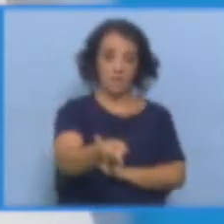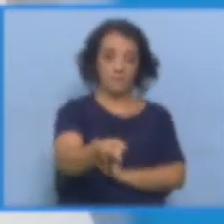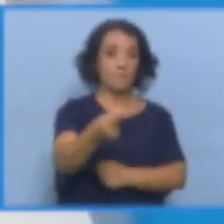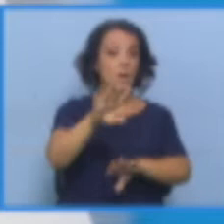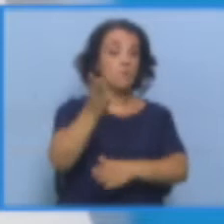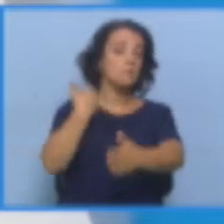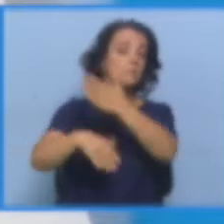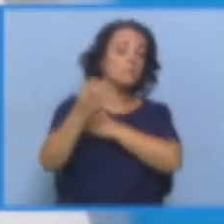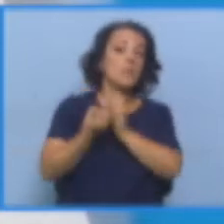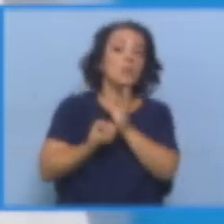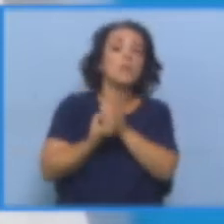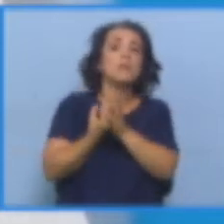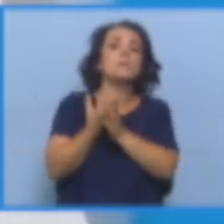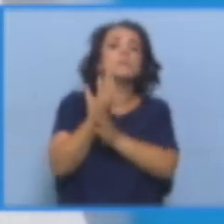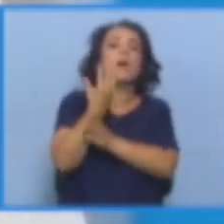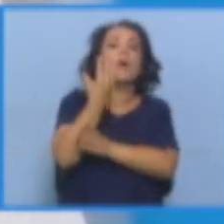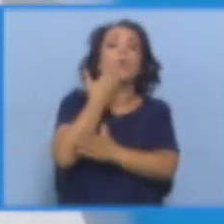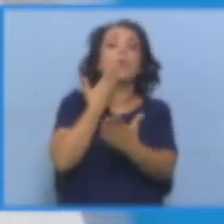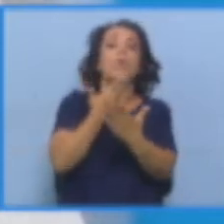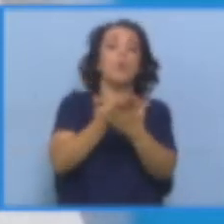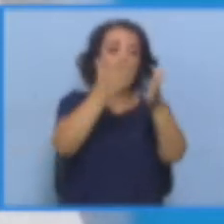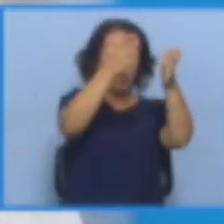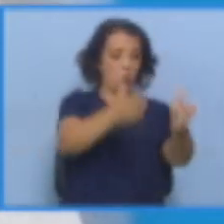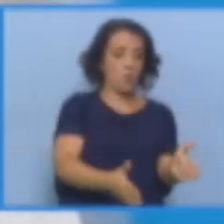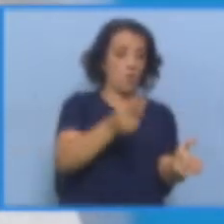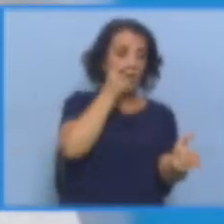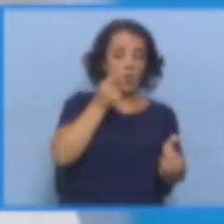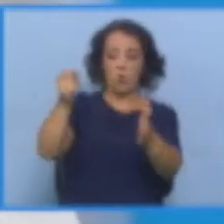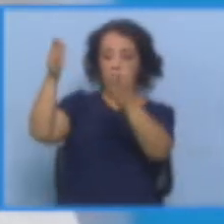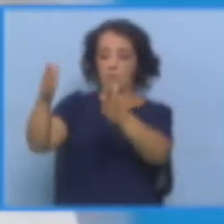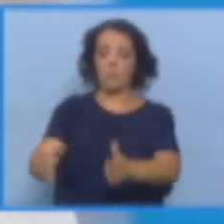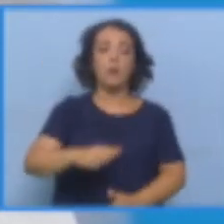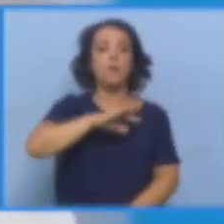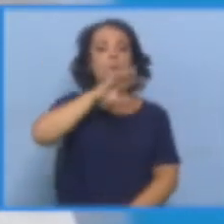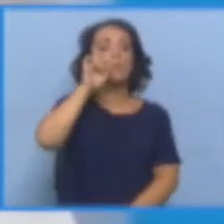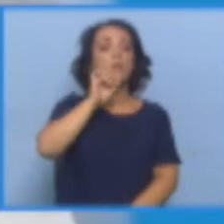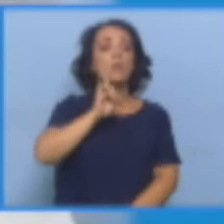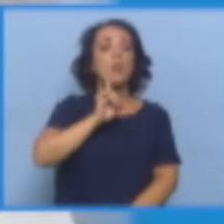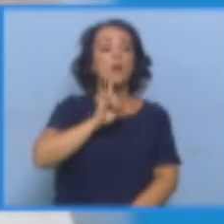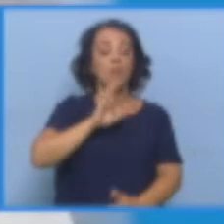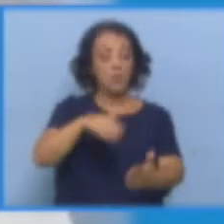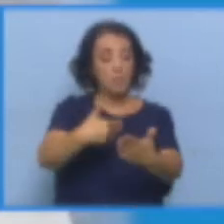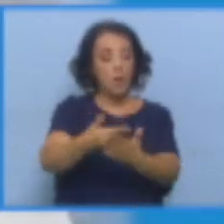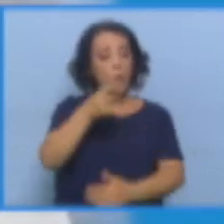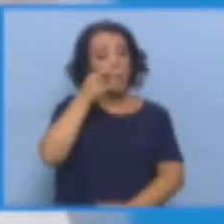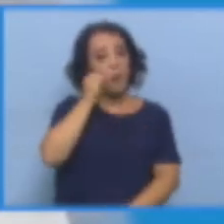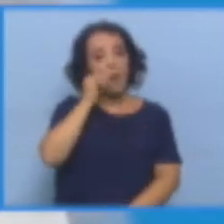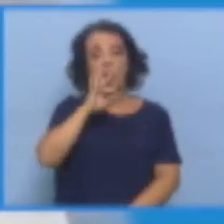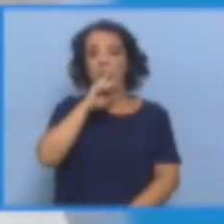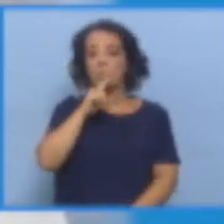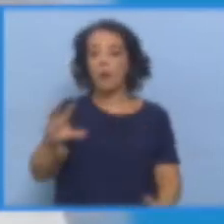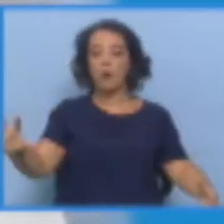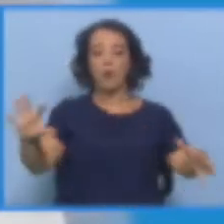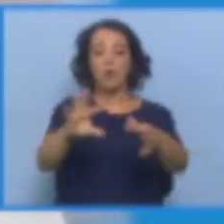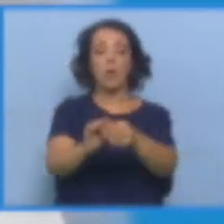criação, Deus fê-los homem e mulher. Por isso o homem deixará pai e mãe para se unir à sua esposa, e os dois serão uma só